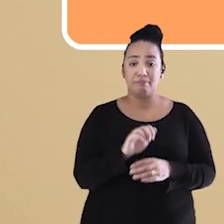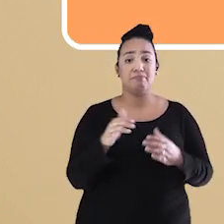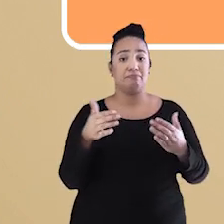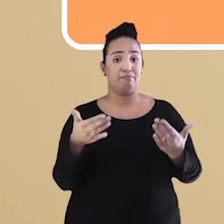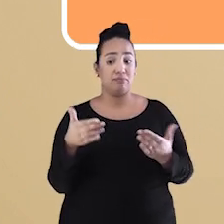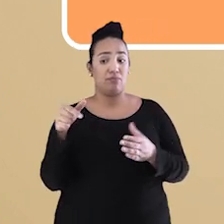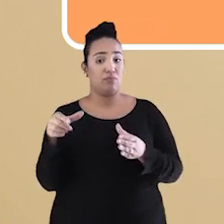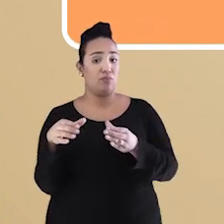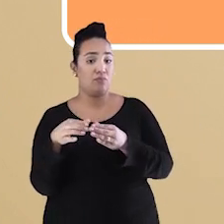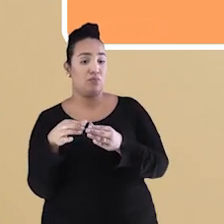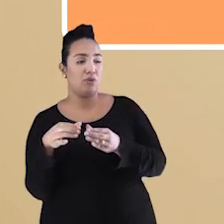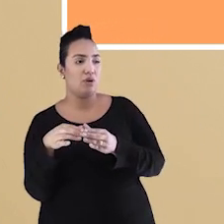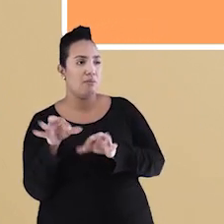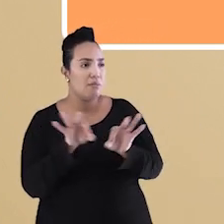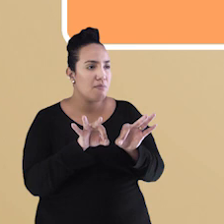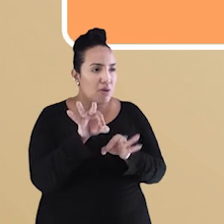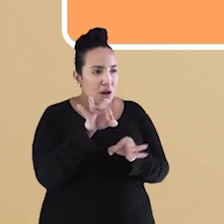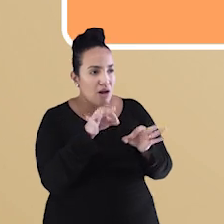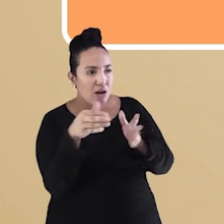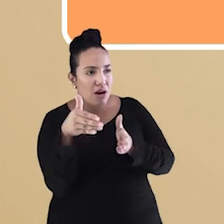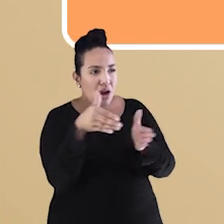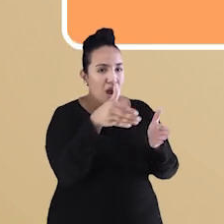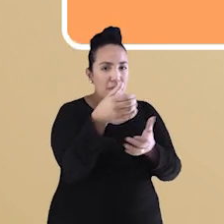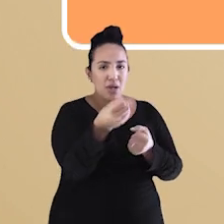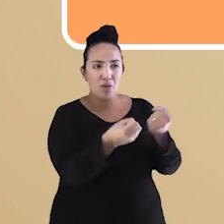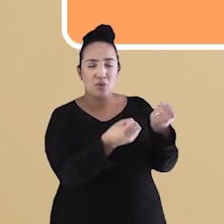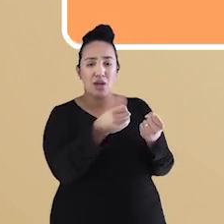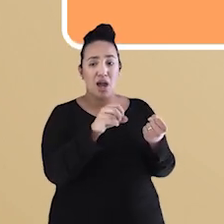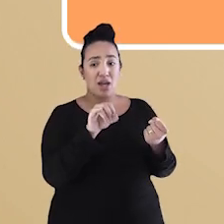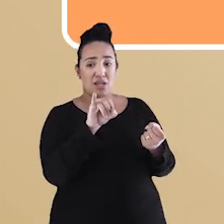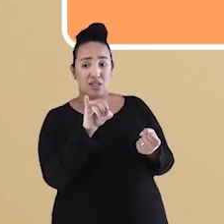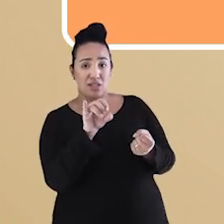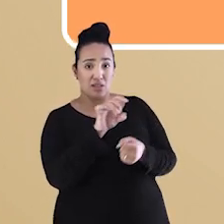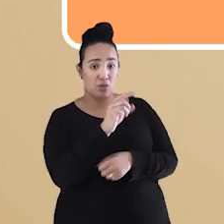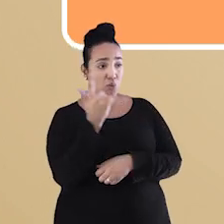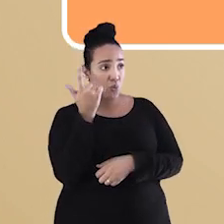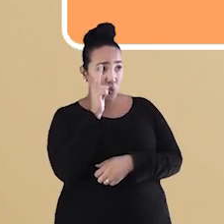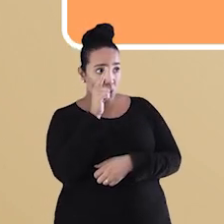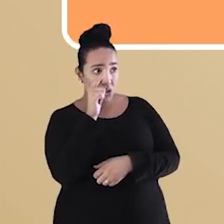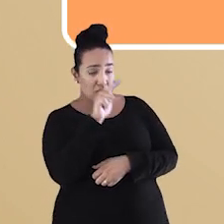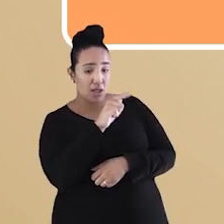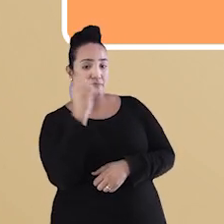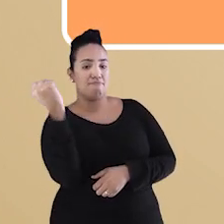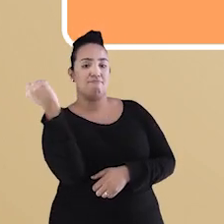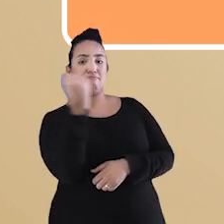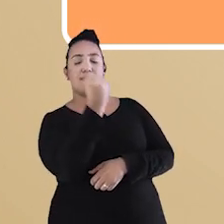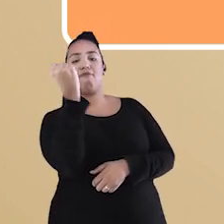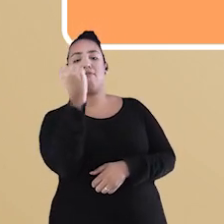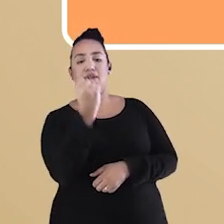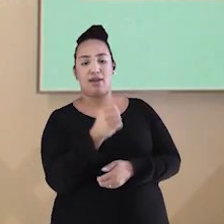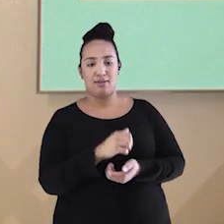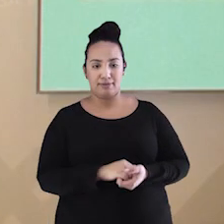pelo caminho que o carro do arquiduque iria passar, e quem tivesse a oportunidade iria matá-lo.